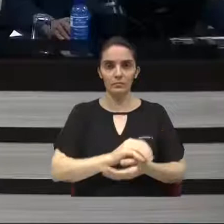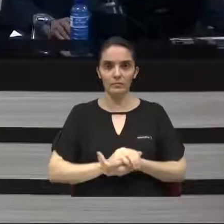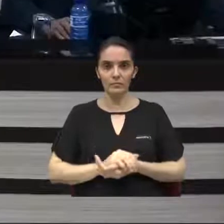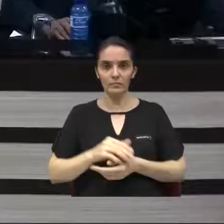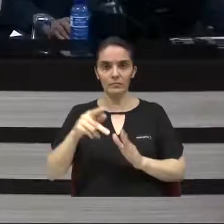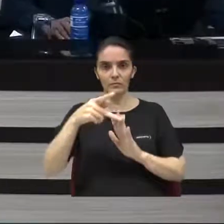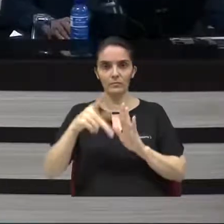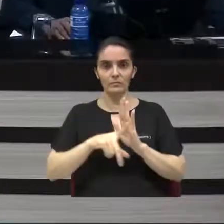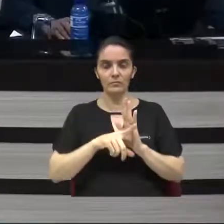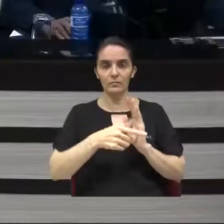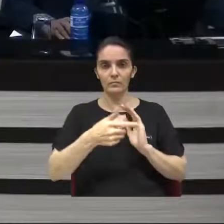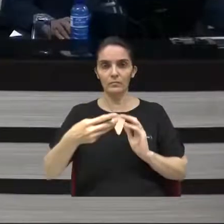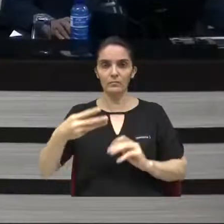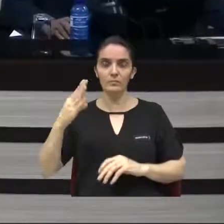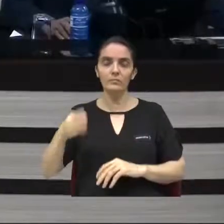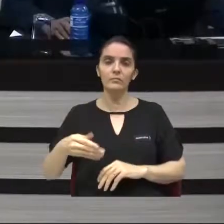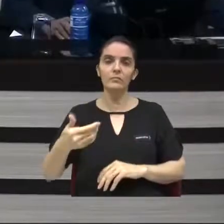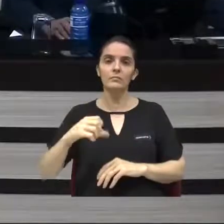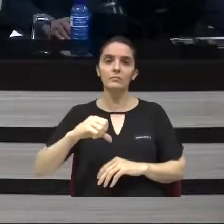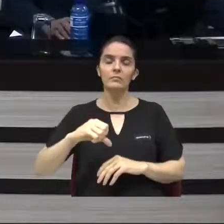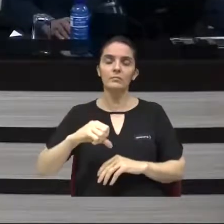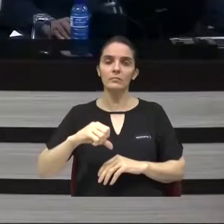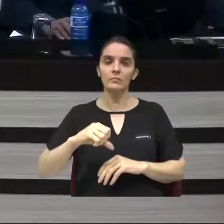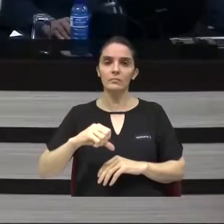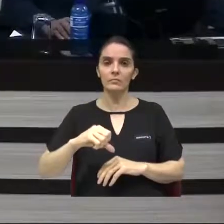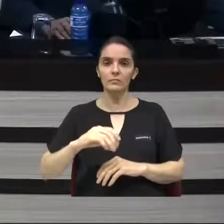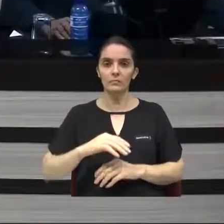Projeto de Lei número 24/2019,